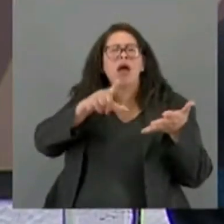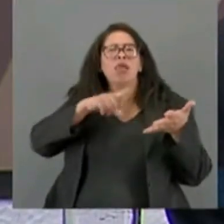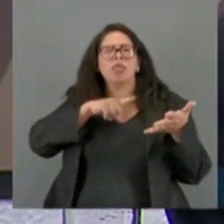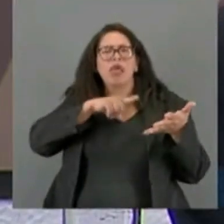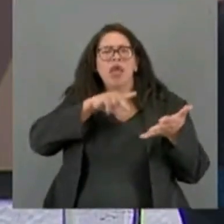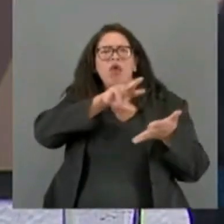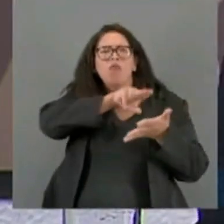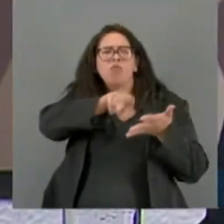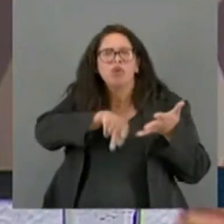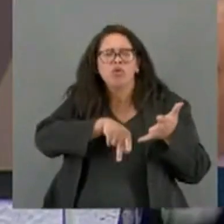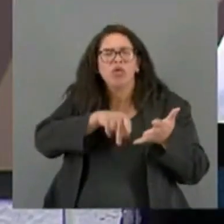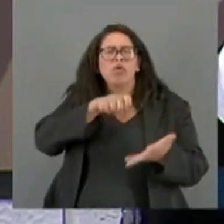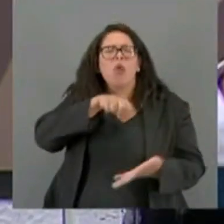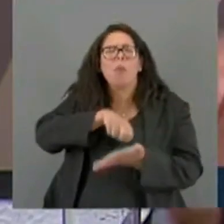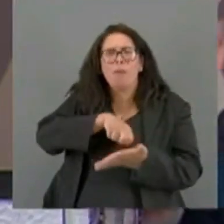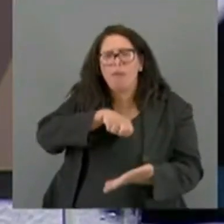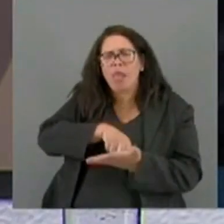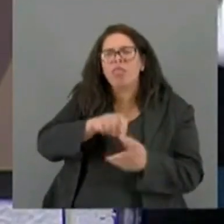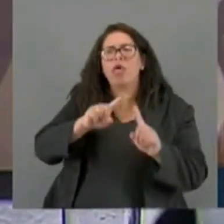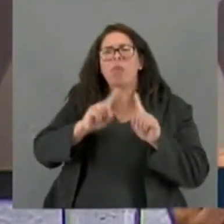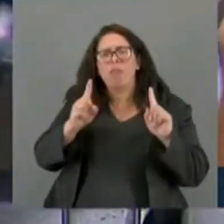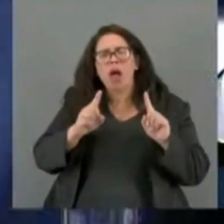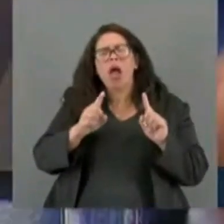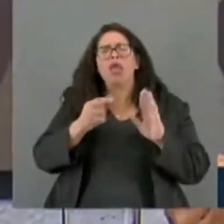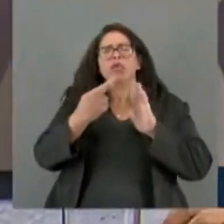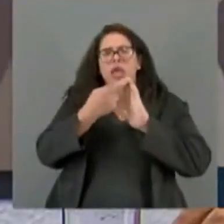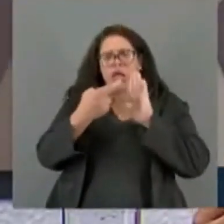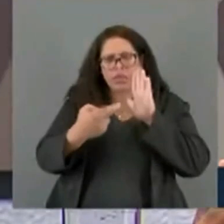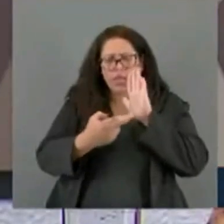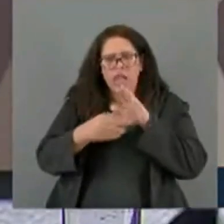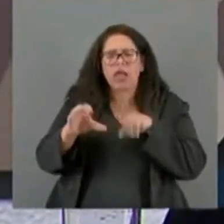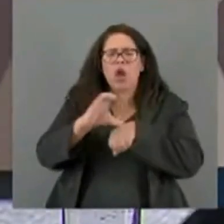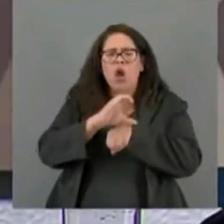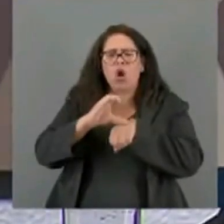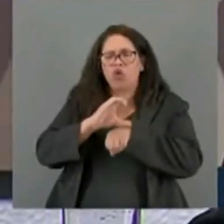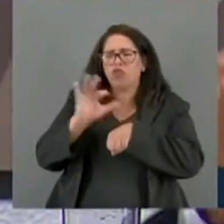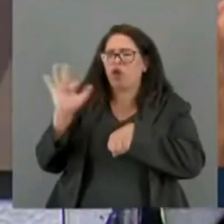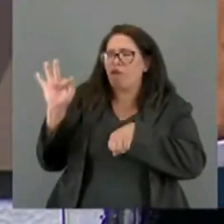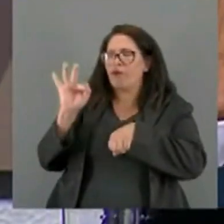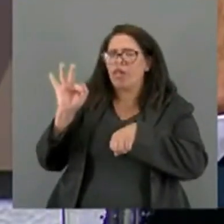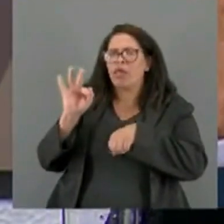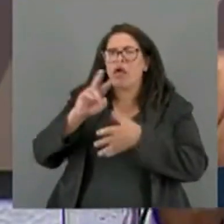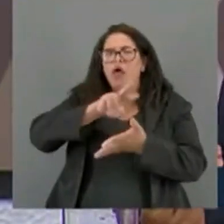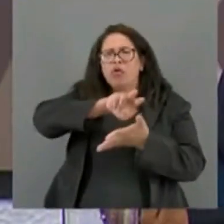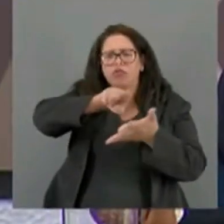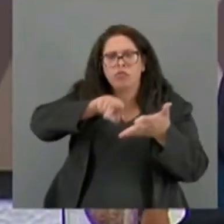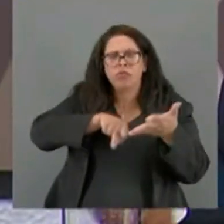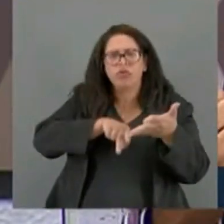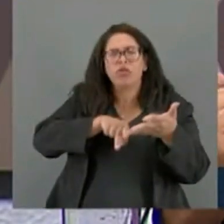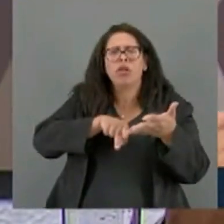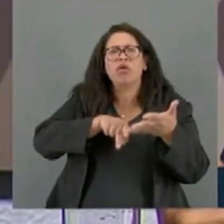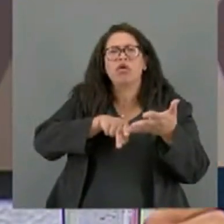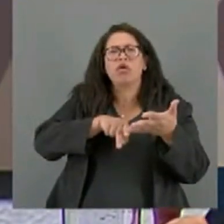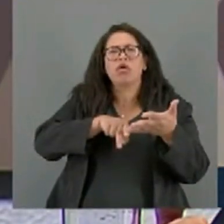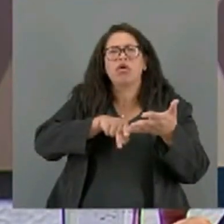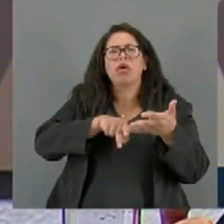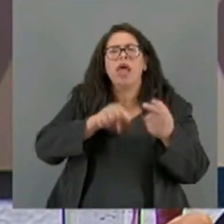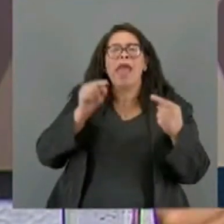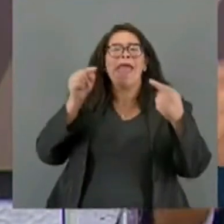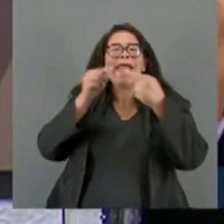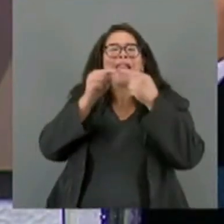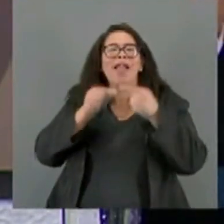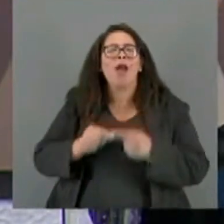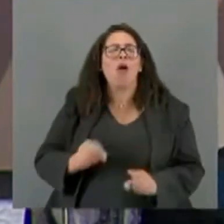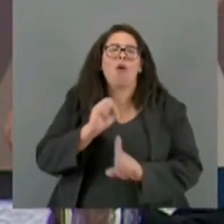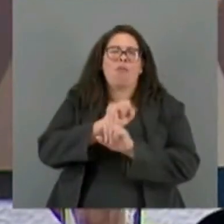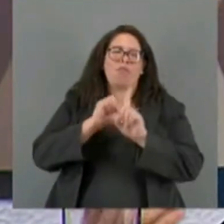pluralismo penal, mas a doutrina constitucional diz que esse pluralismo é extensivo ao social.